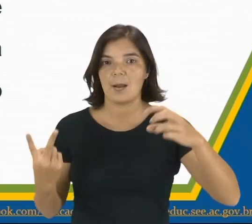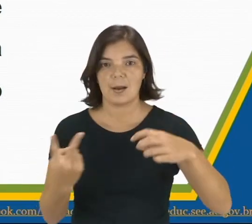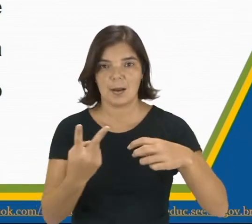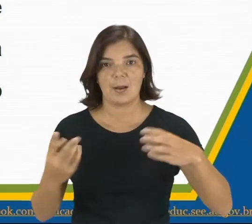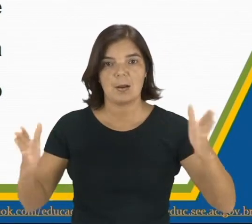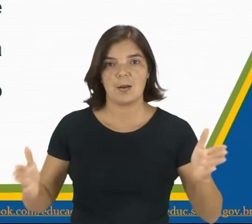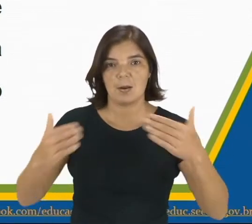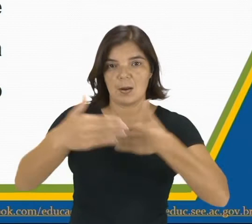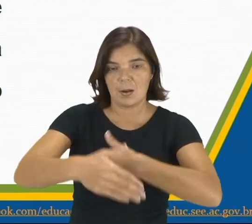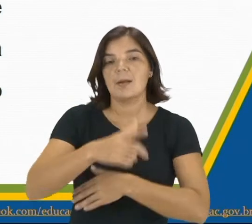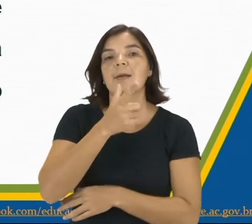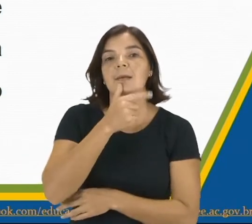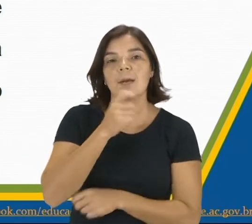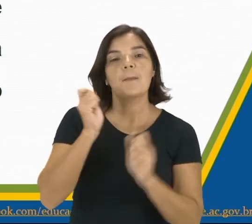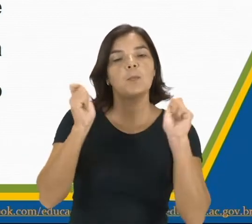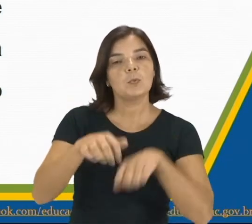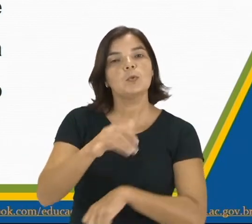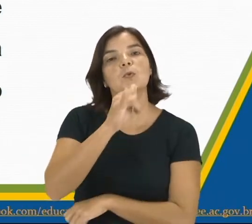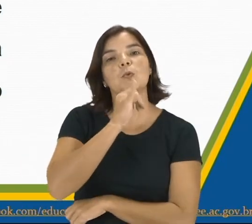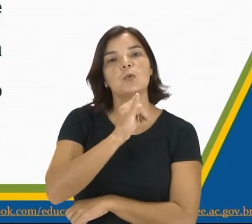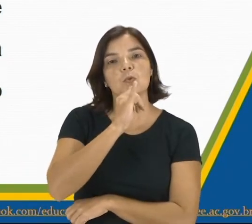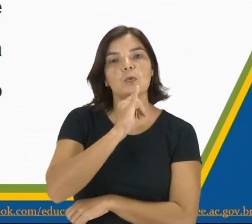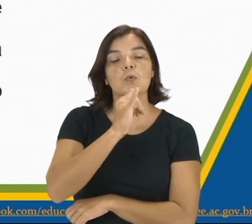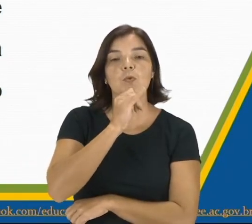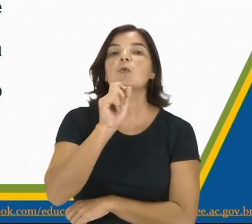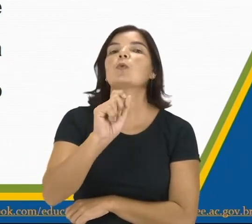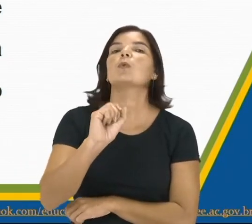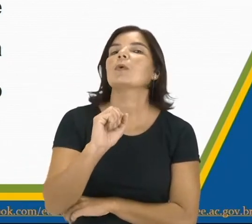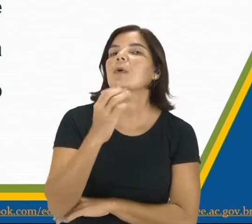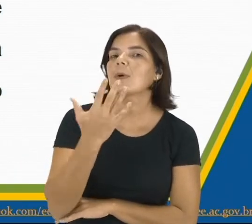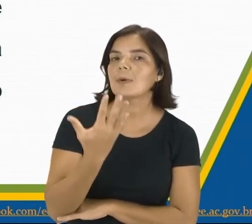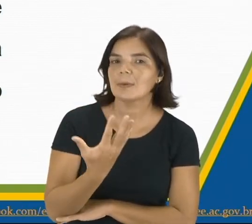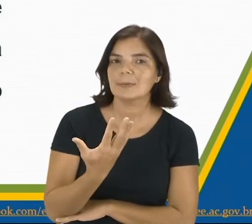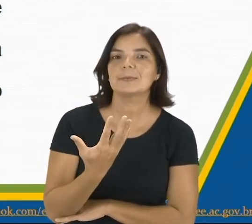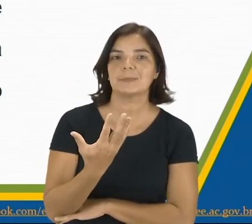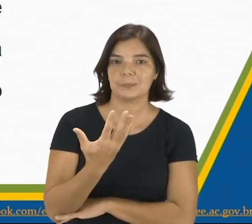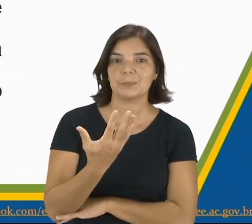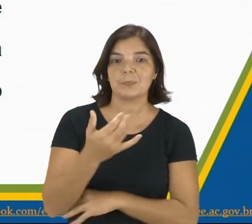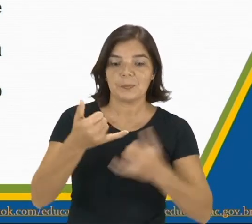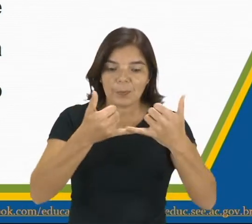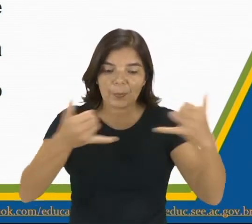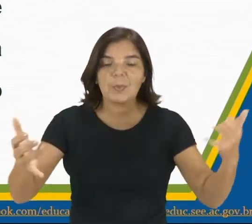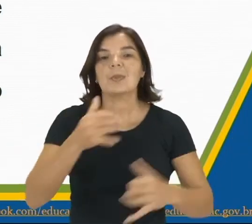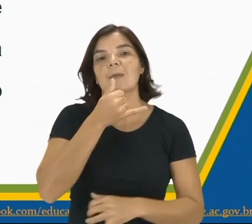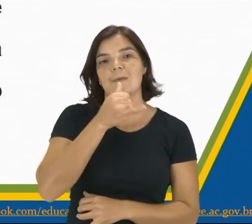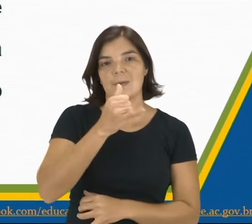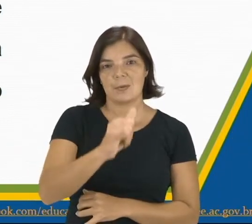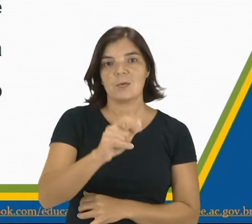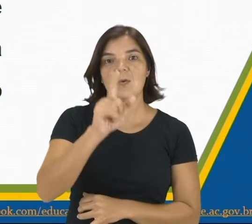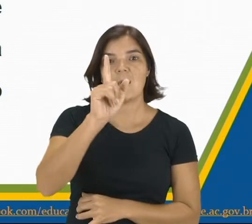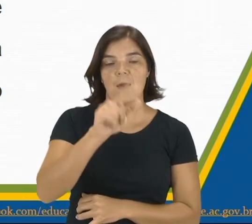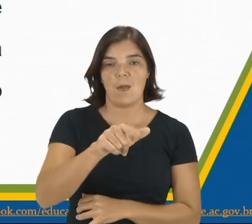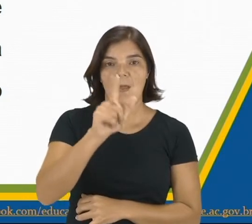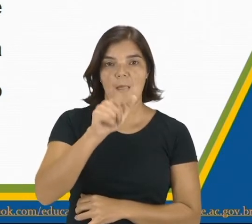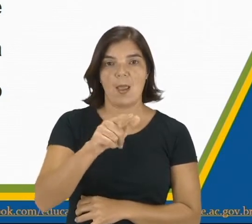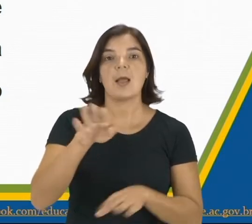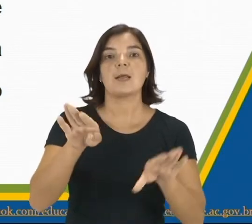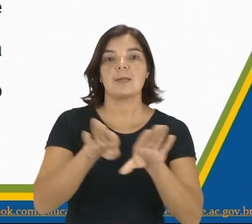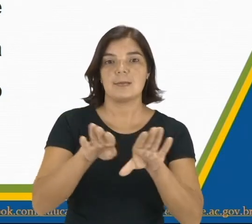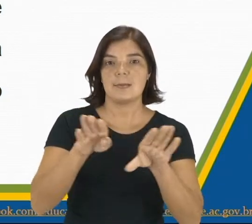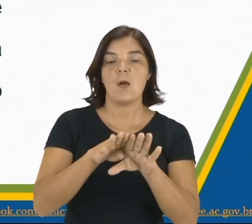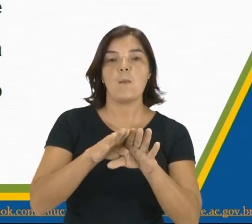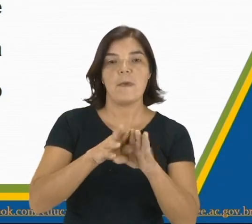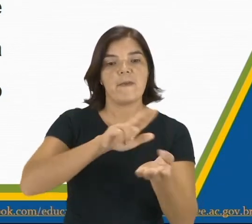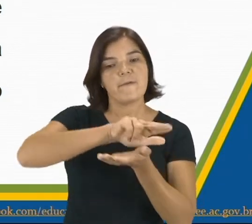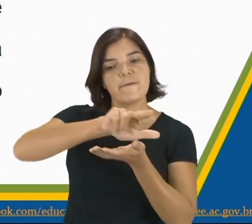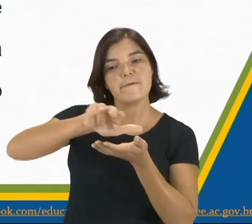caixas, a gente pode colocar como exemplo similar o que acontece com a corrente elétrica. É o fluxo justamente